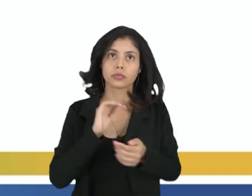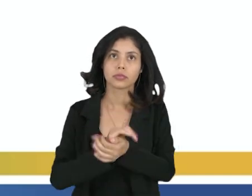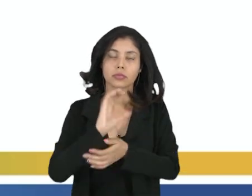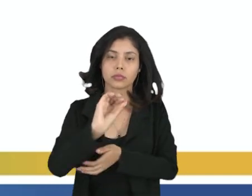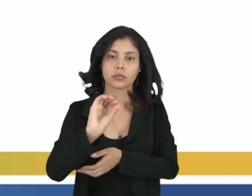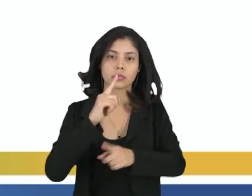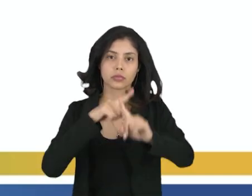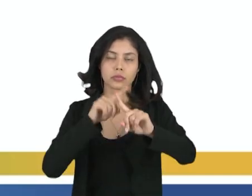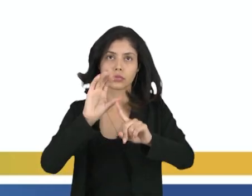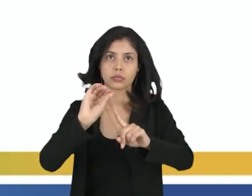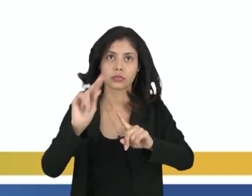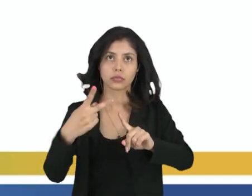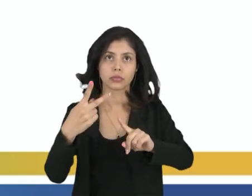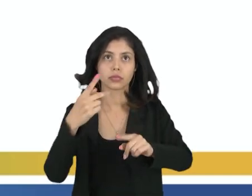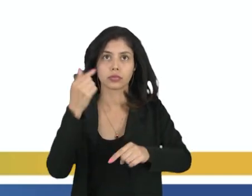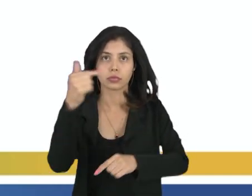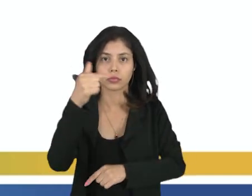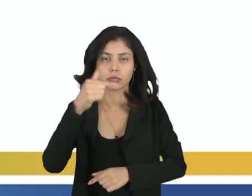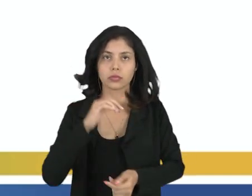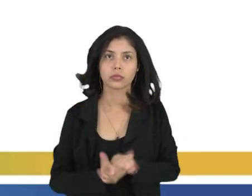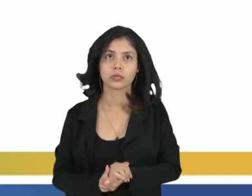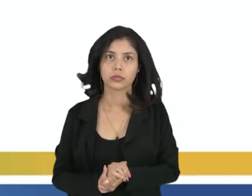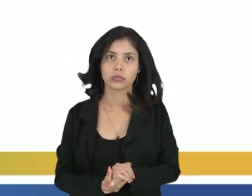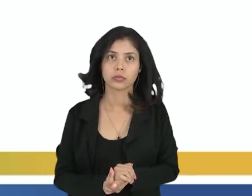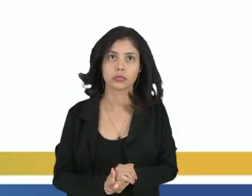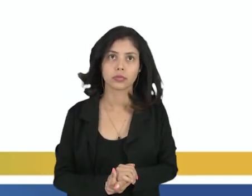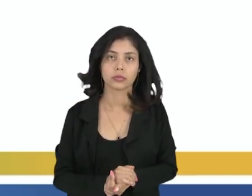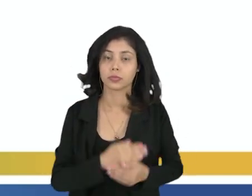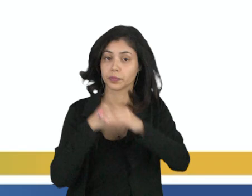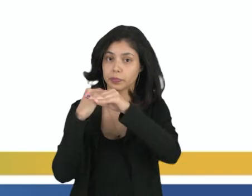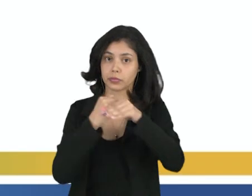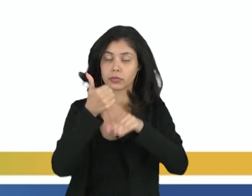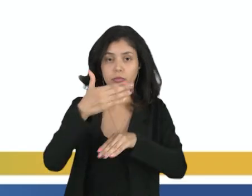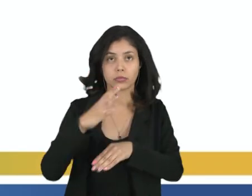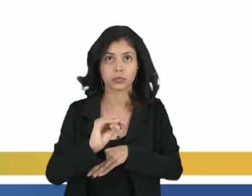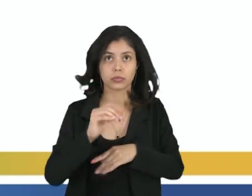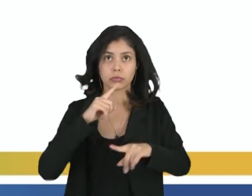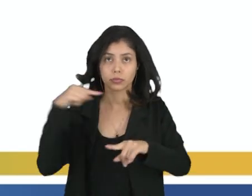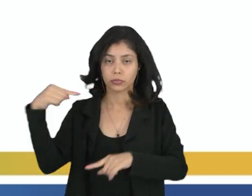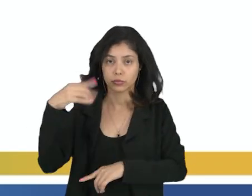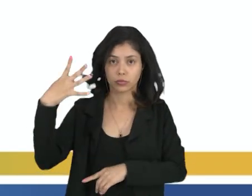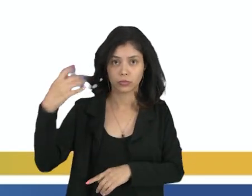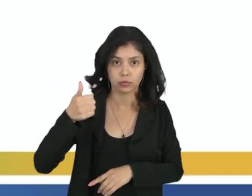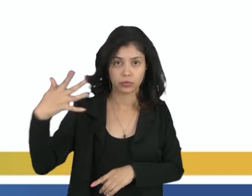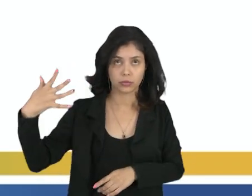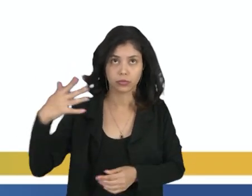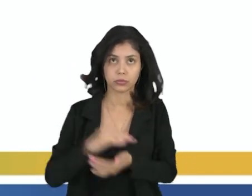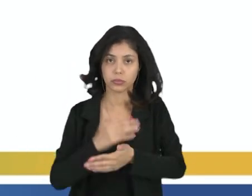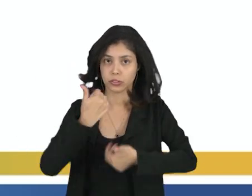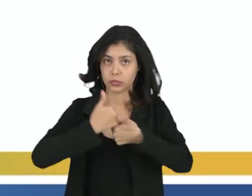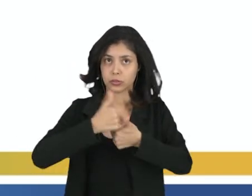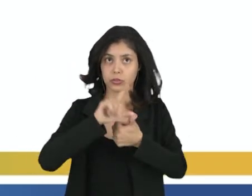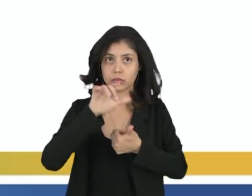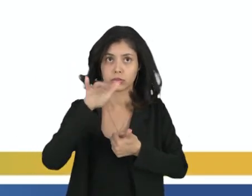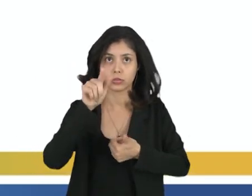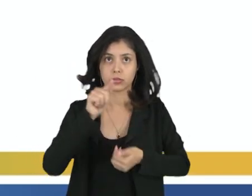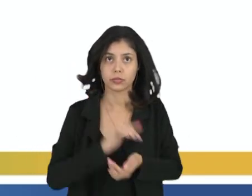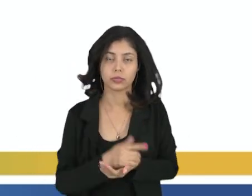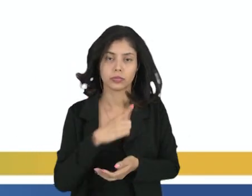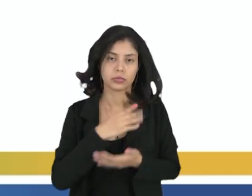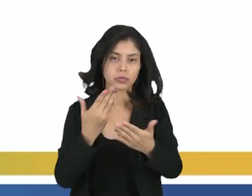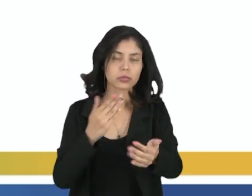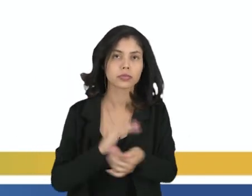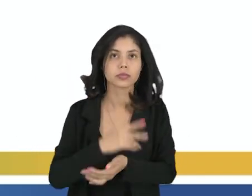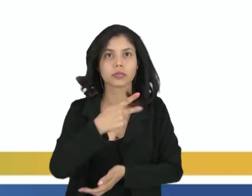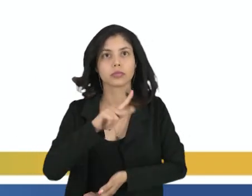H+ multiplicado pela concentração de OH- é igual a 10 menos 14. Substituindo o log,